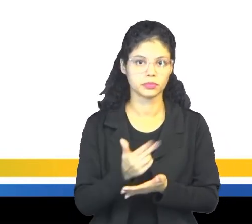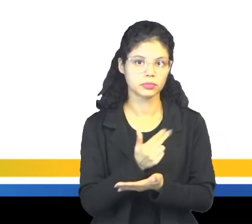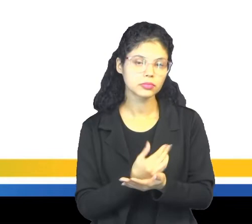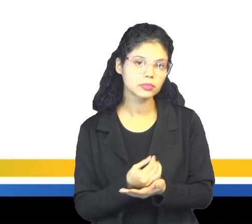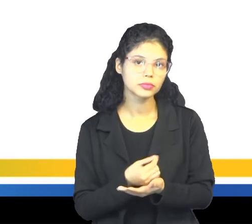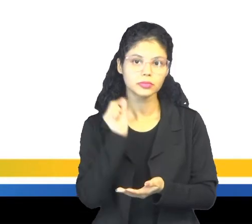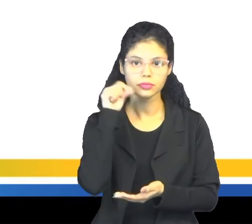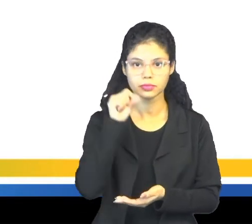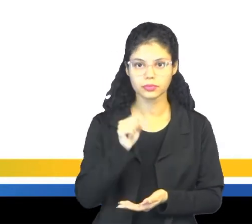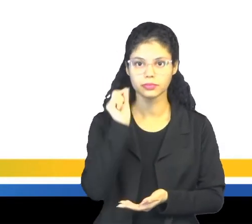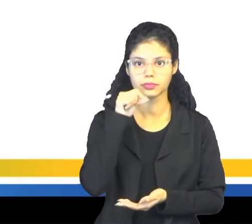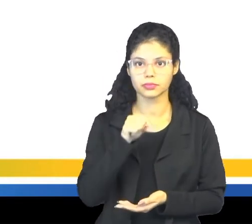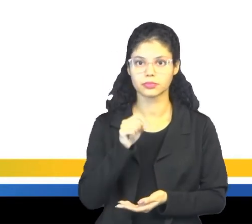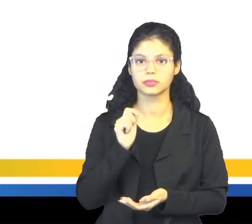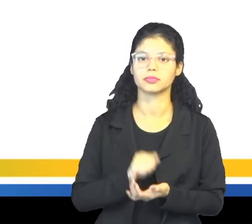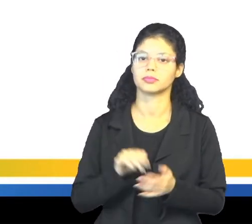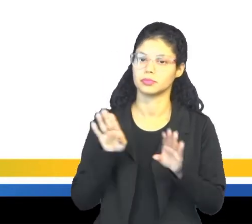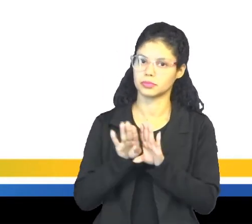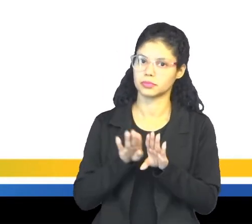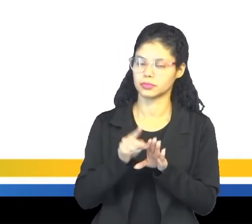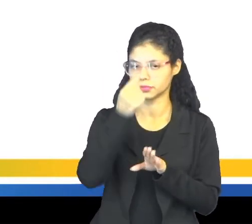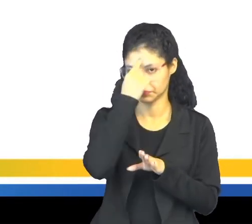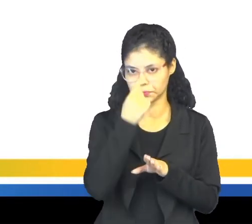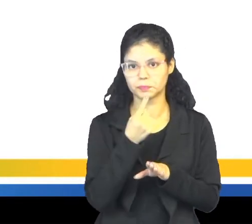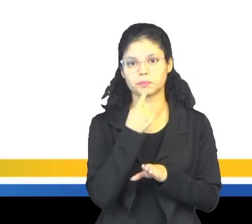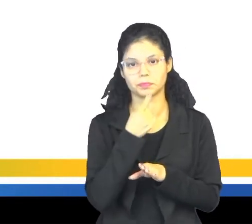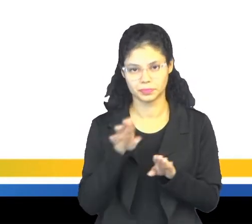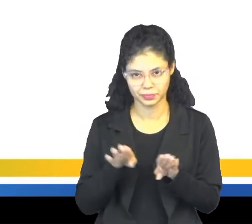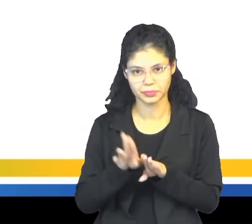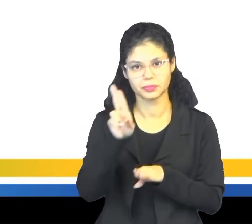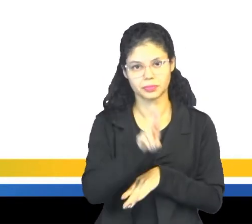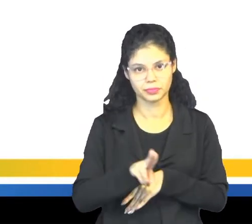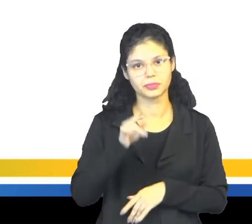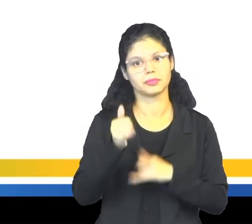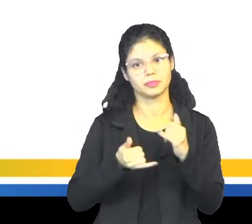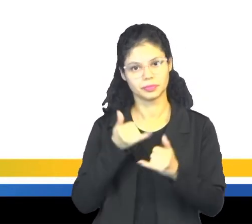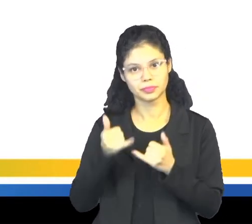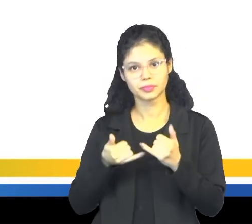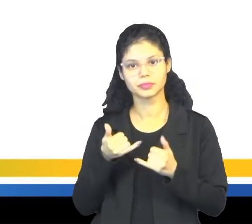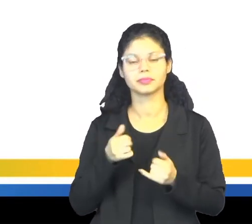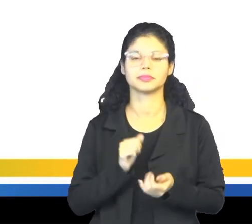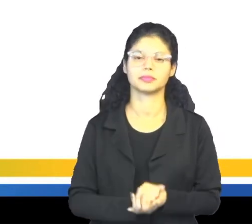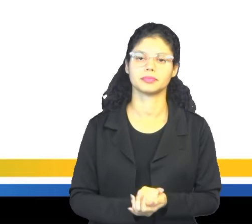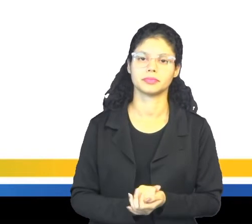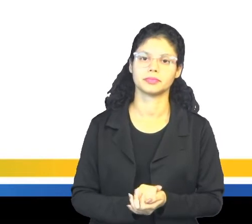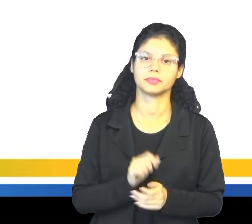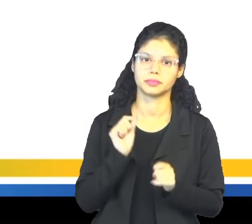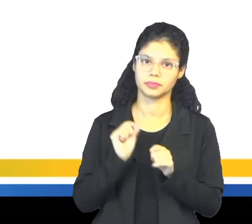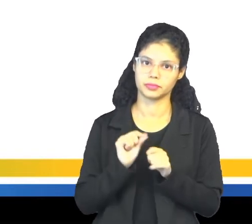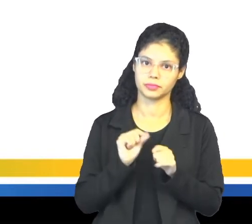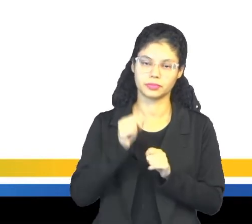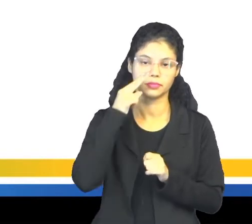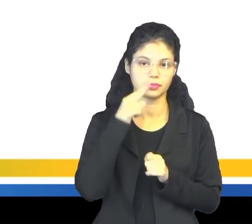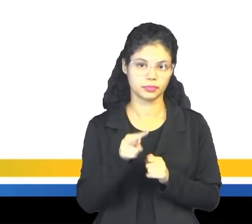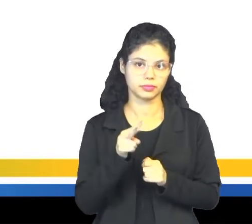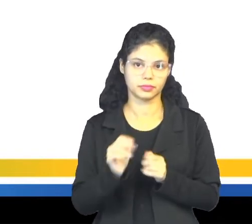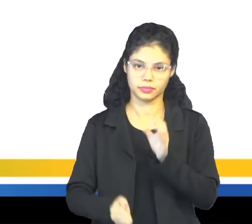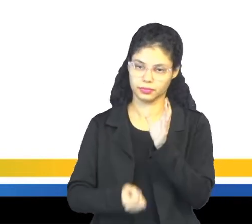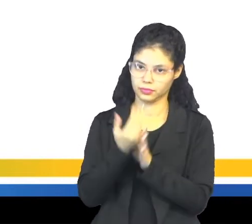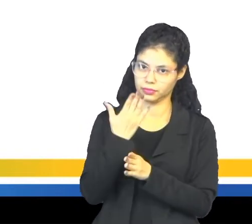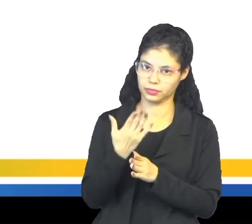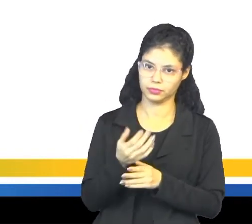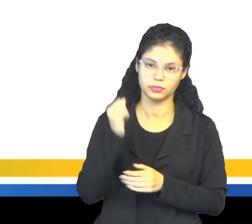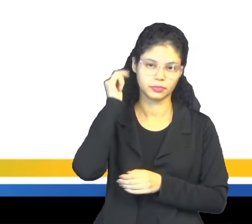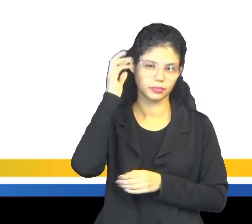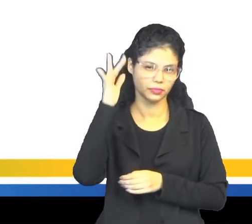do Pica-Pau, a gente tem algumas cenas também que eles utilizam o mesmo brinquedo, né? Para criar ali